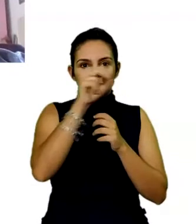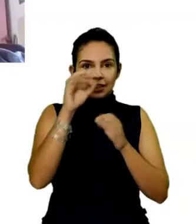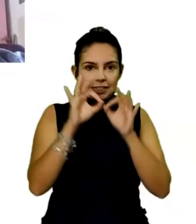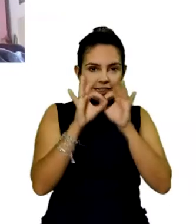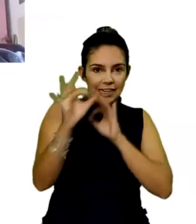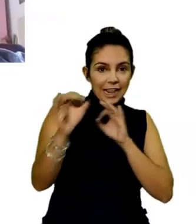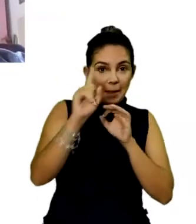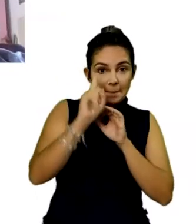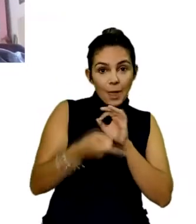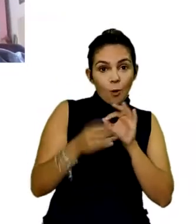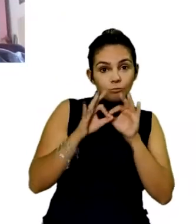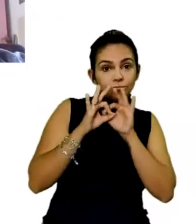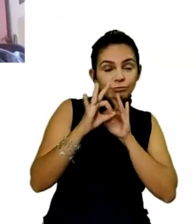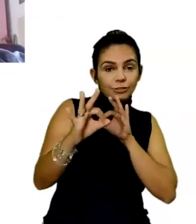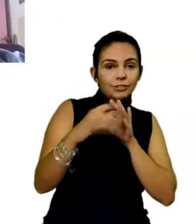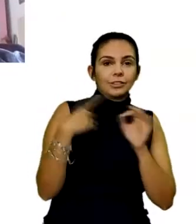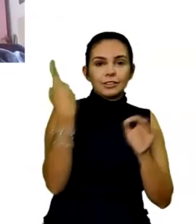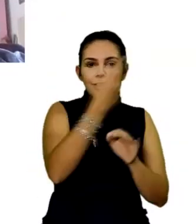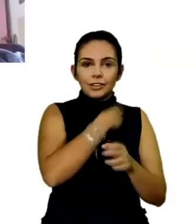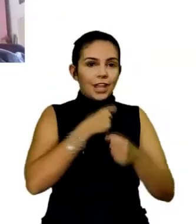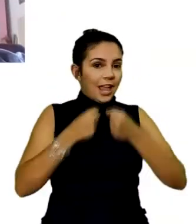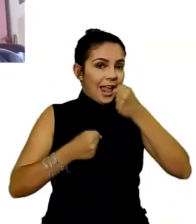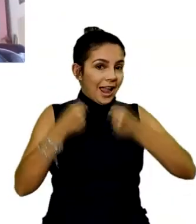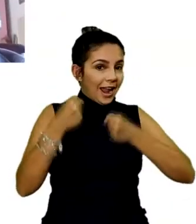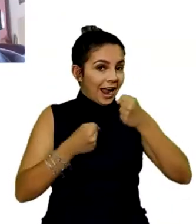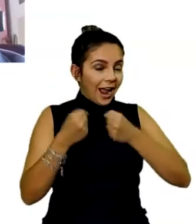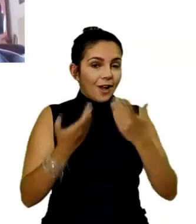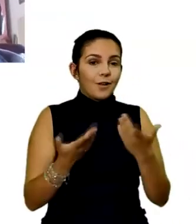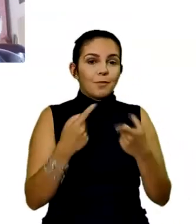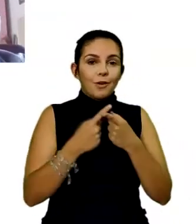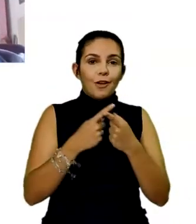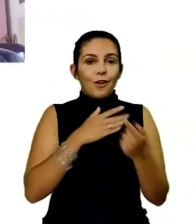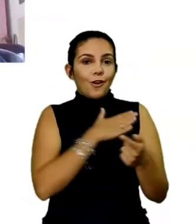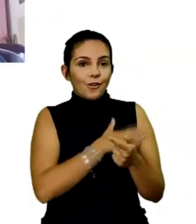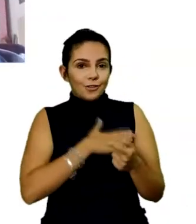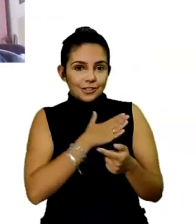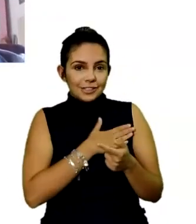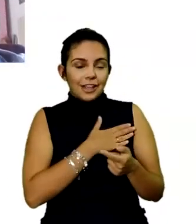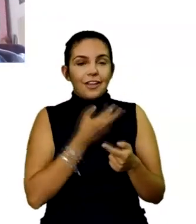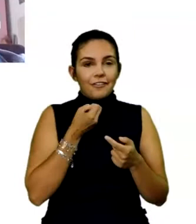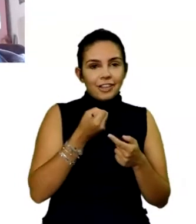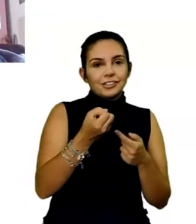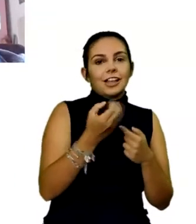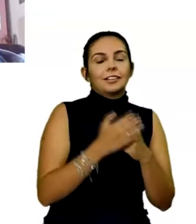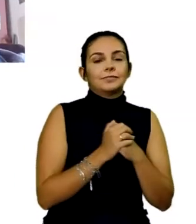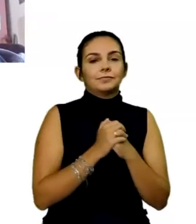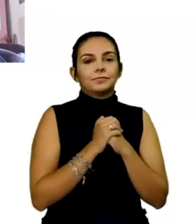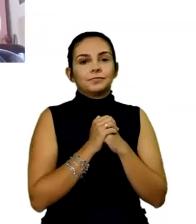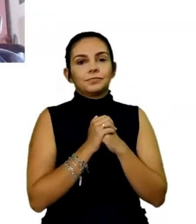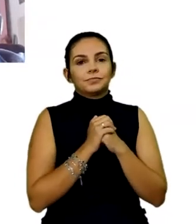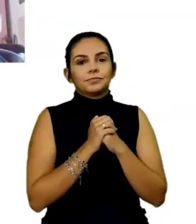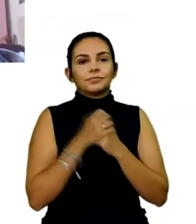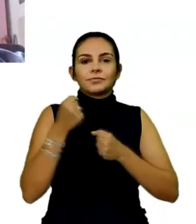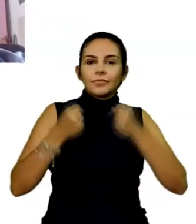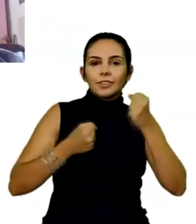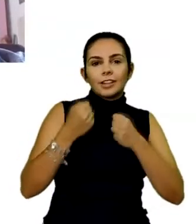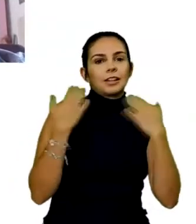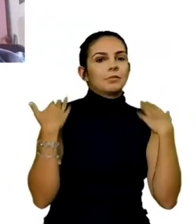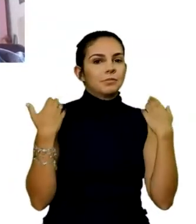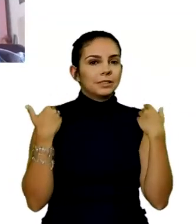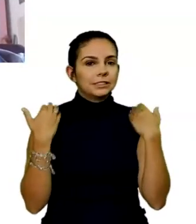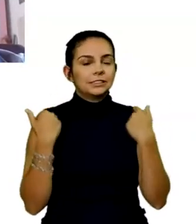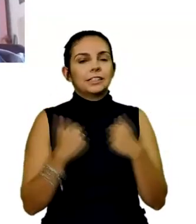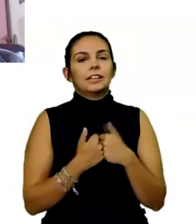A 500 quilômetros daqui, 1.000 quilômetros daqui, a gente ia de carro, porque eu gosto de viajar. Tá? Vai de